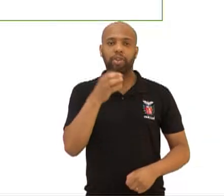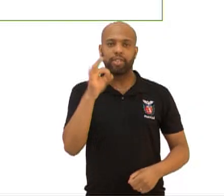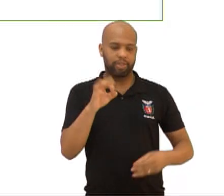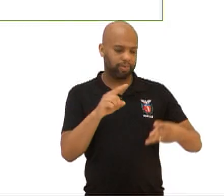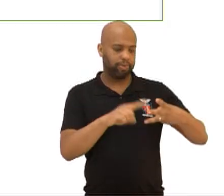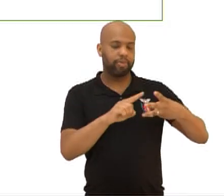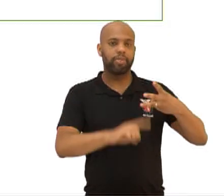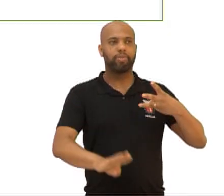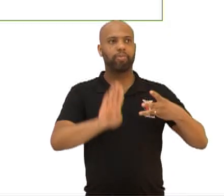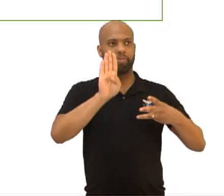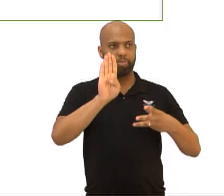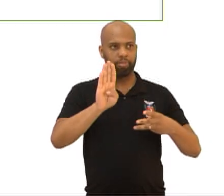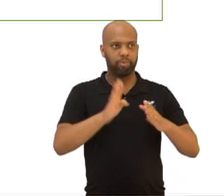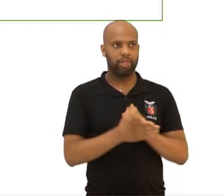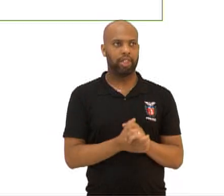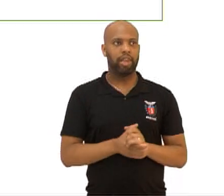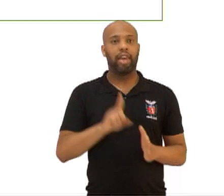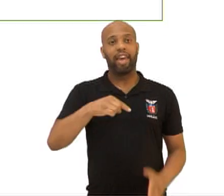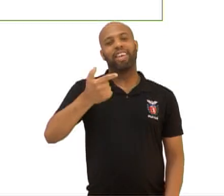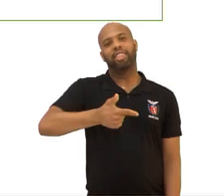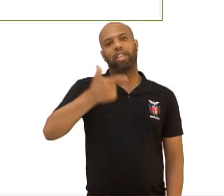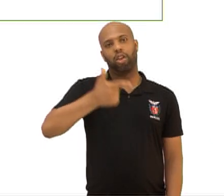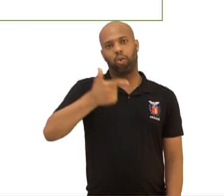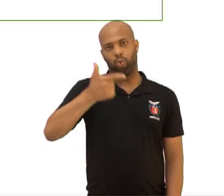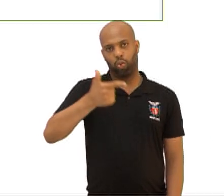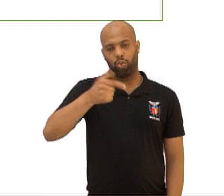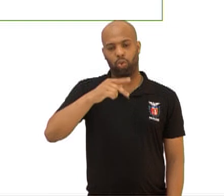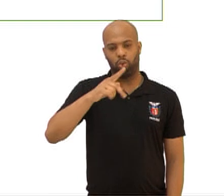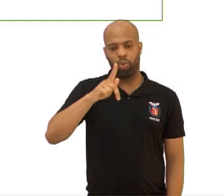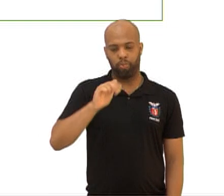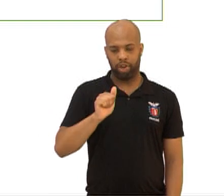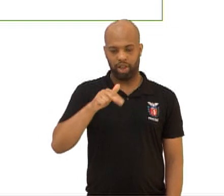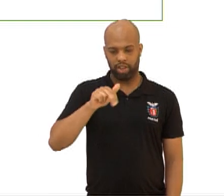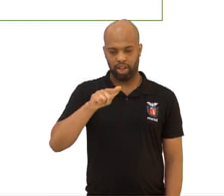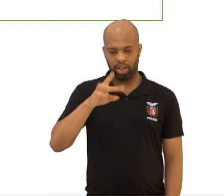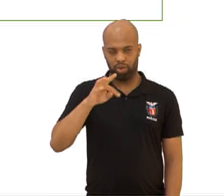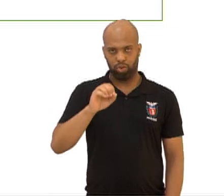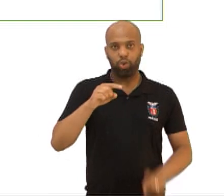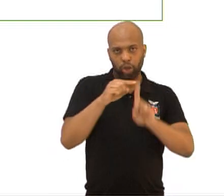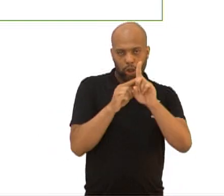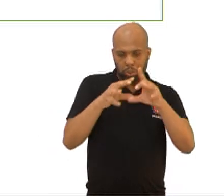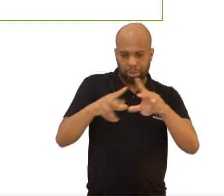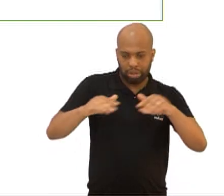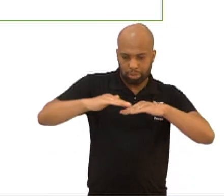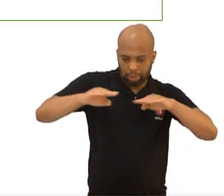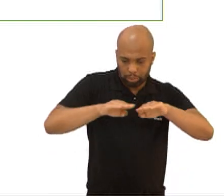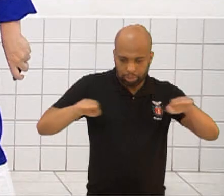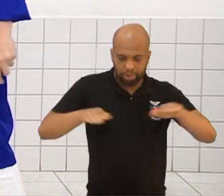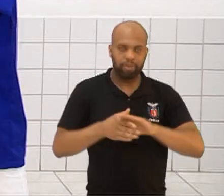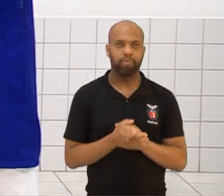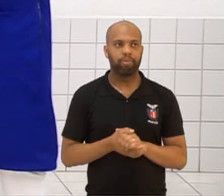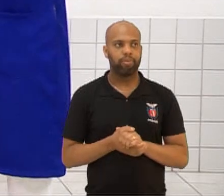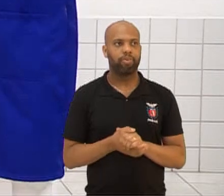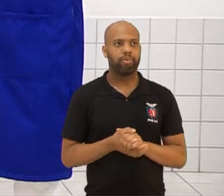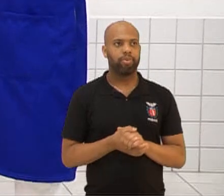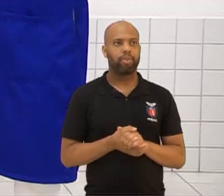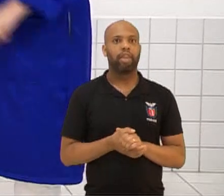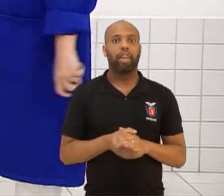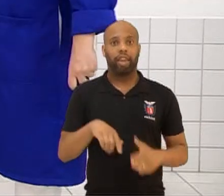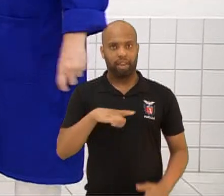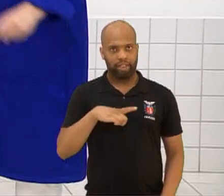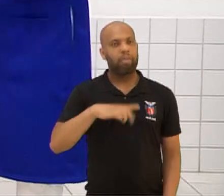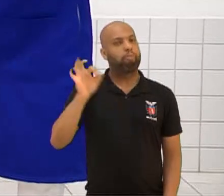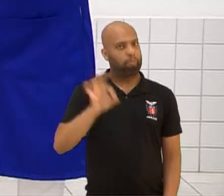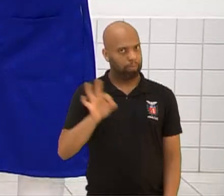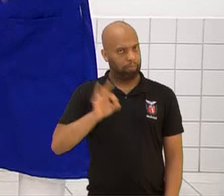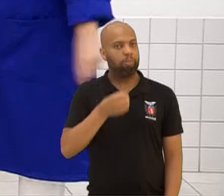letra B. Está então no segundo planalto, né? Isso mesmo, e 76% acertou. Muito bem, pessoal, estão ativos e